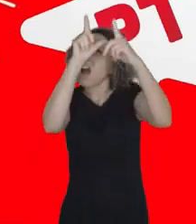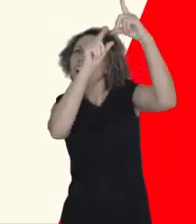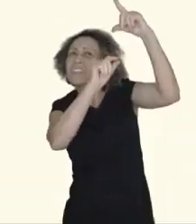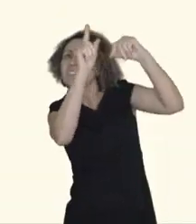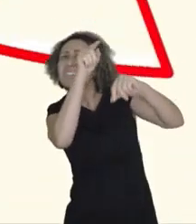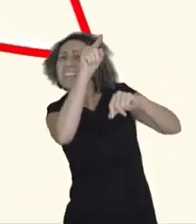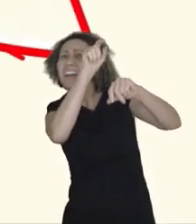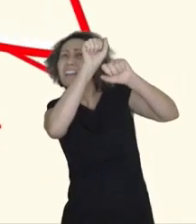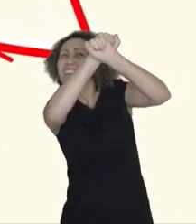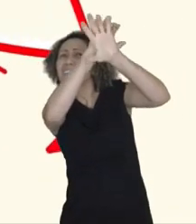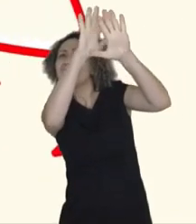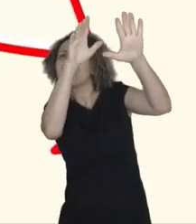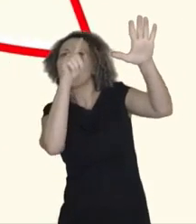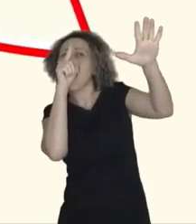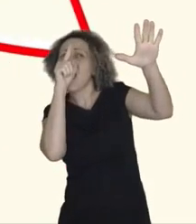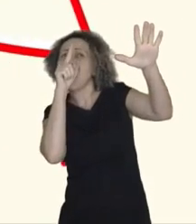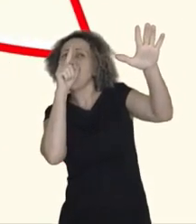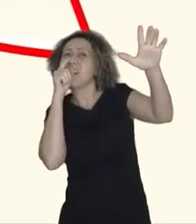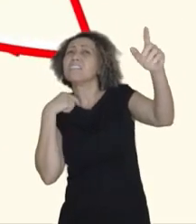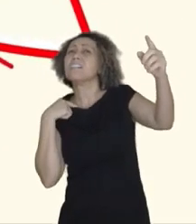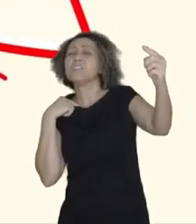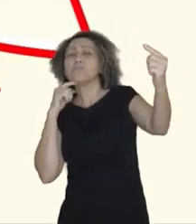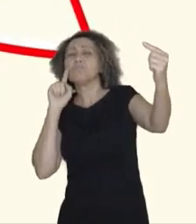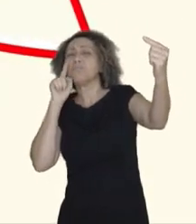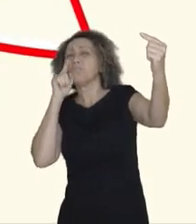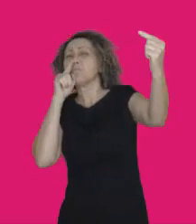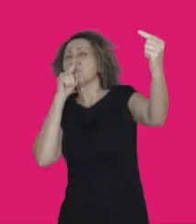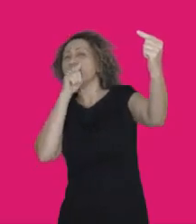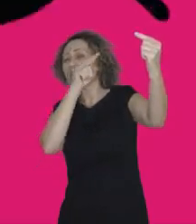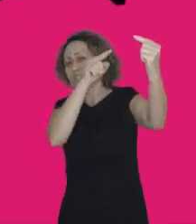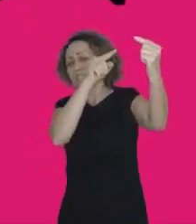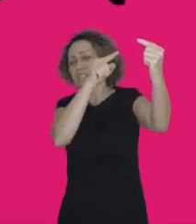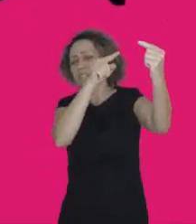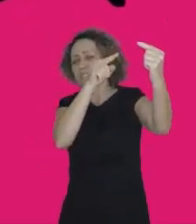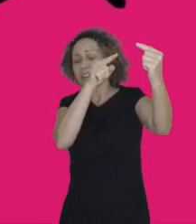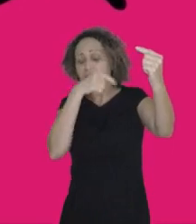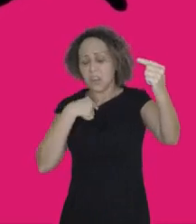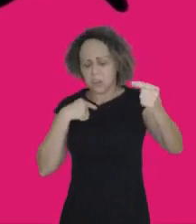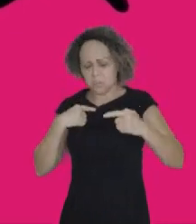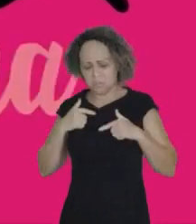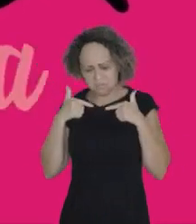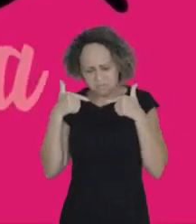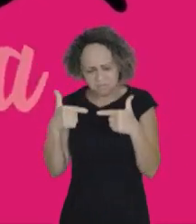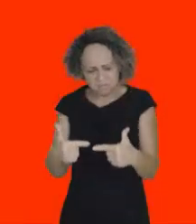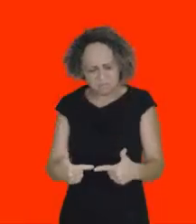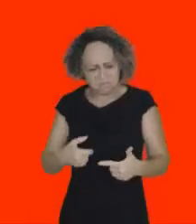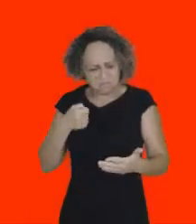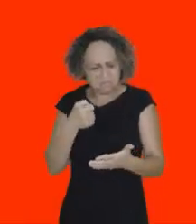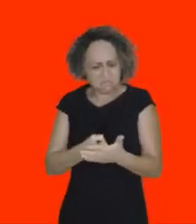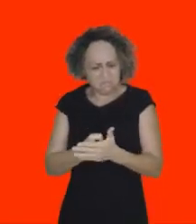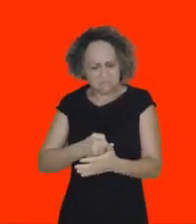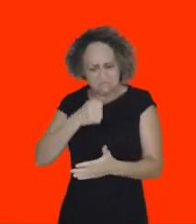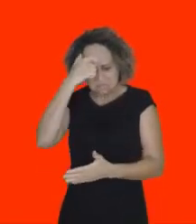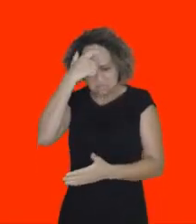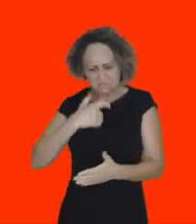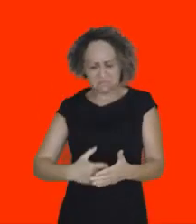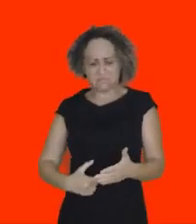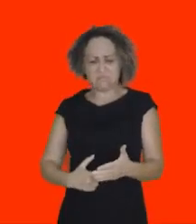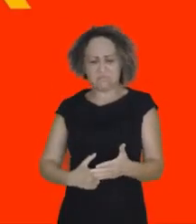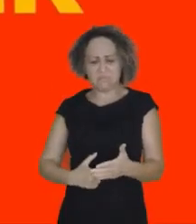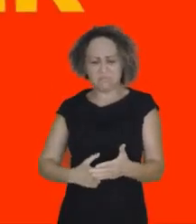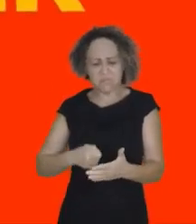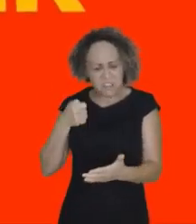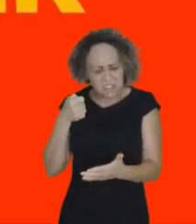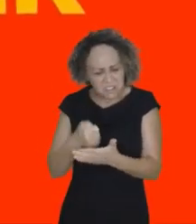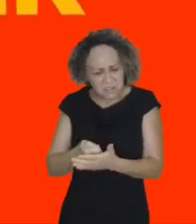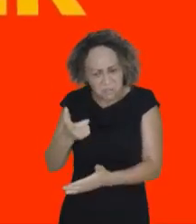brilha, ela é quem vai me guiar. Ser guerreira é minha sina,